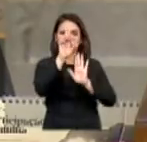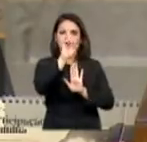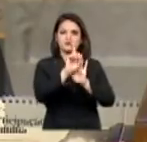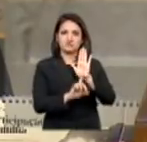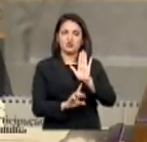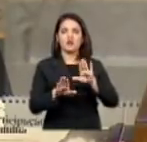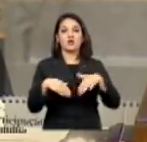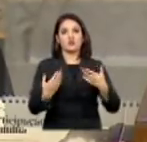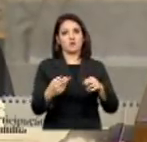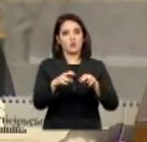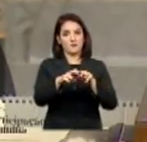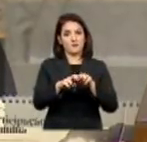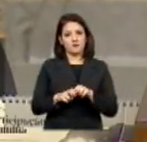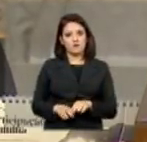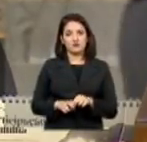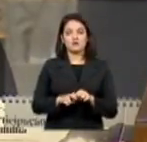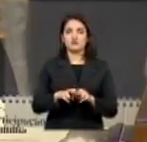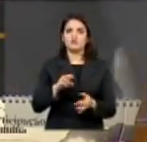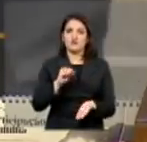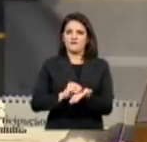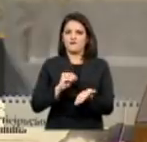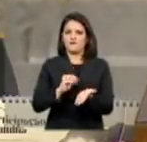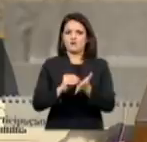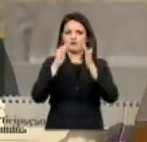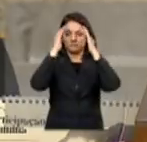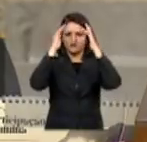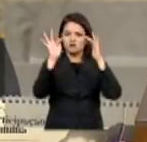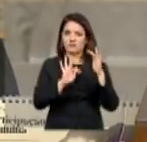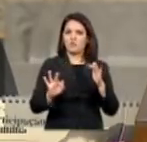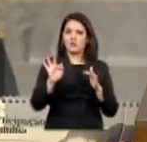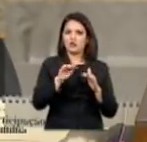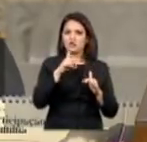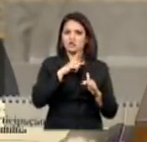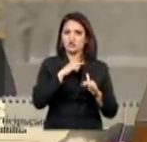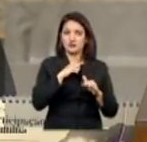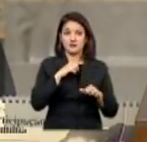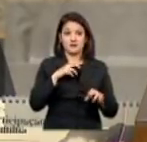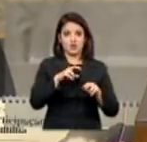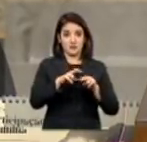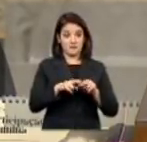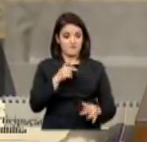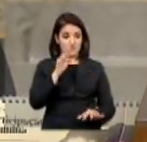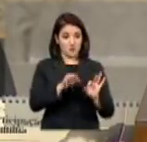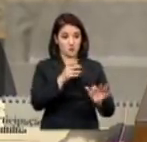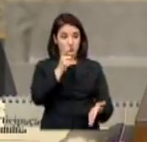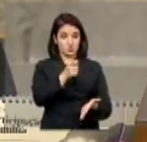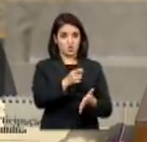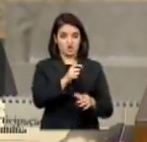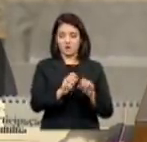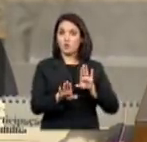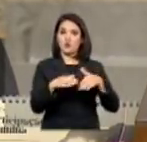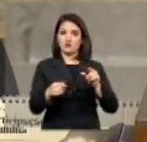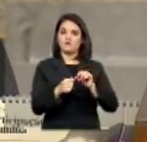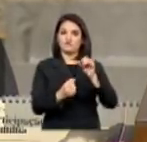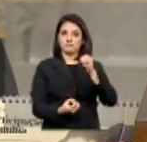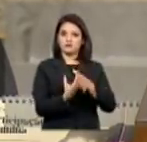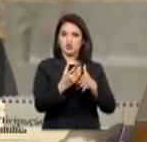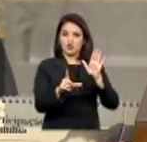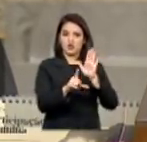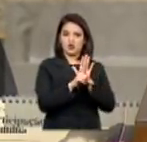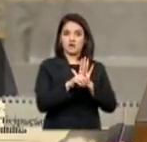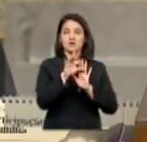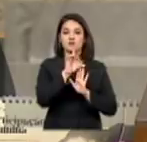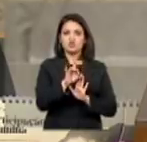a desobediência às formalidades estabelecidas pelo legislador só deve conduzir ao reconhecimento e